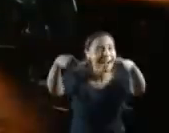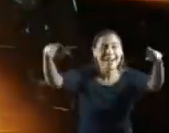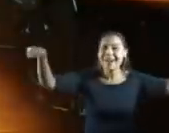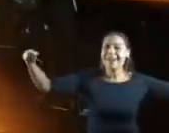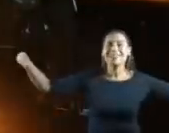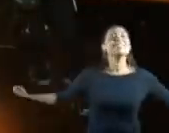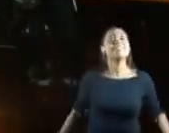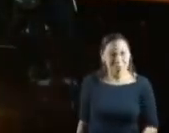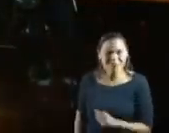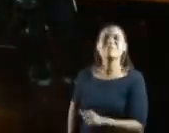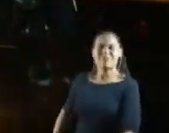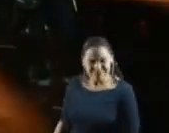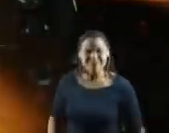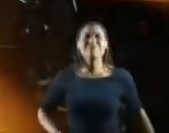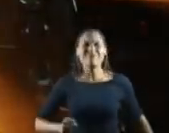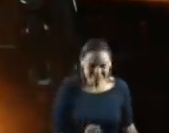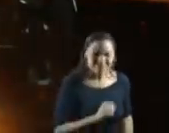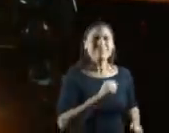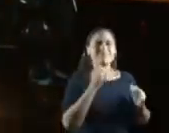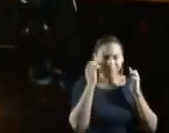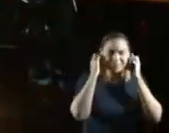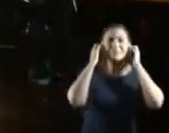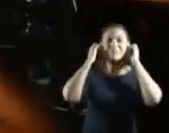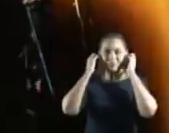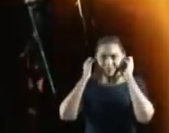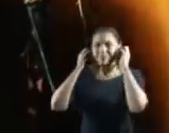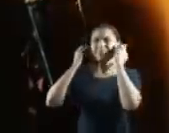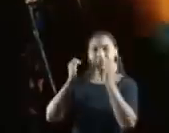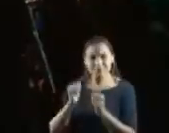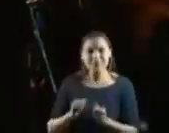nos pertence.